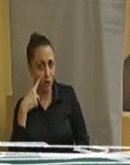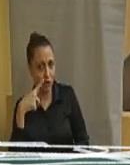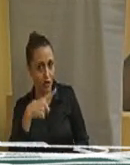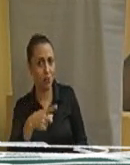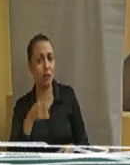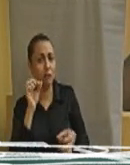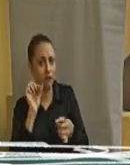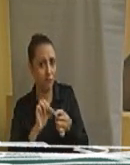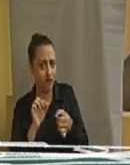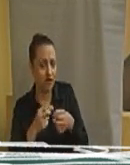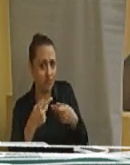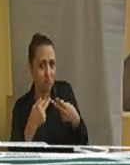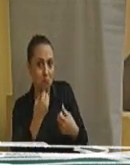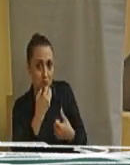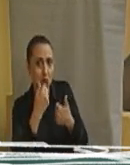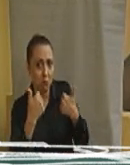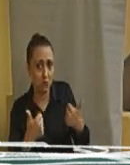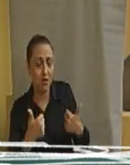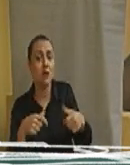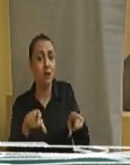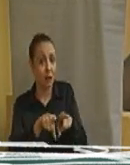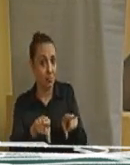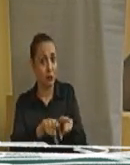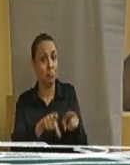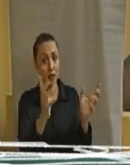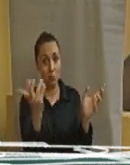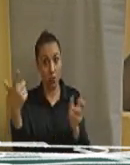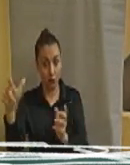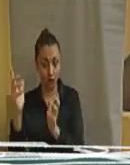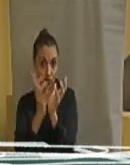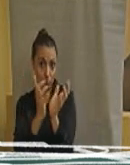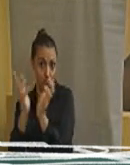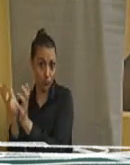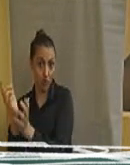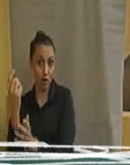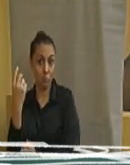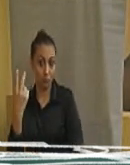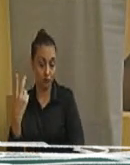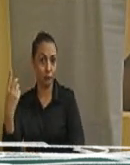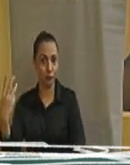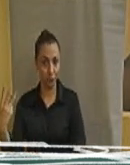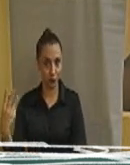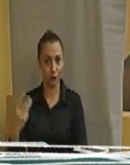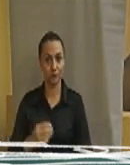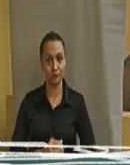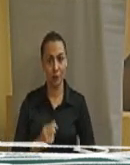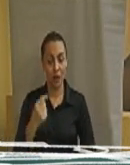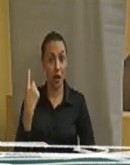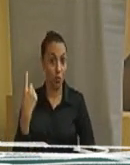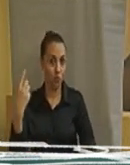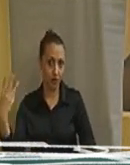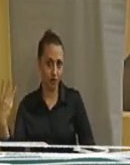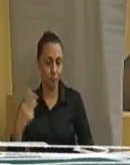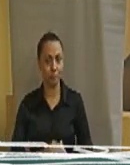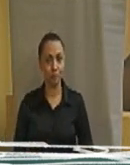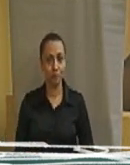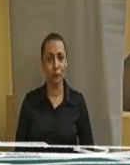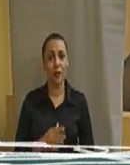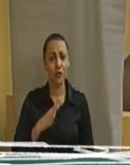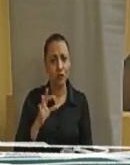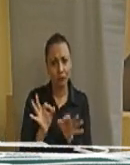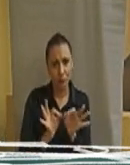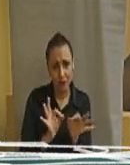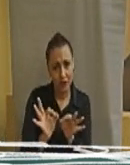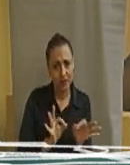pelas chapas que se opõem a nós, neste momento da caminhada, valorizando as nossas conquistas. Citamos a organização